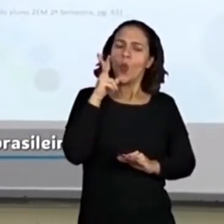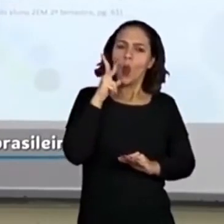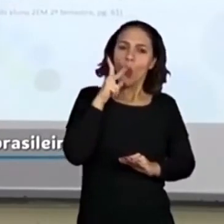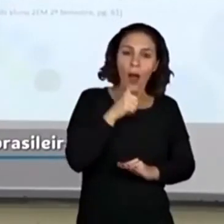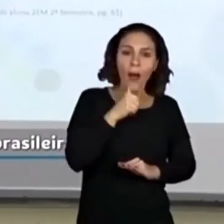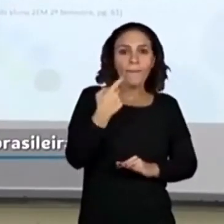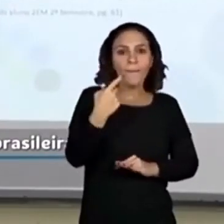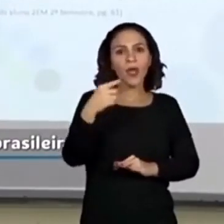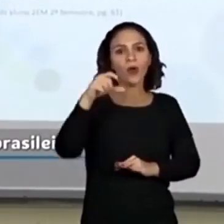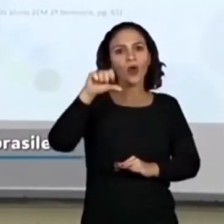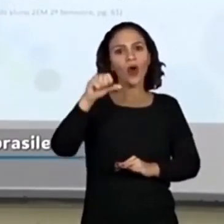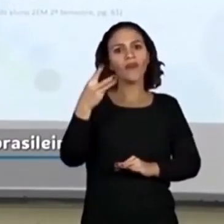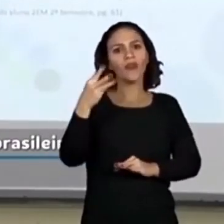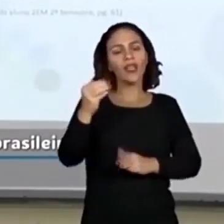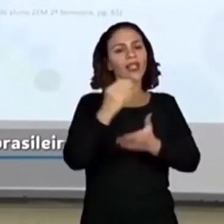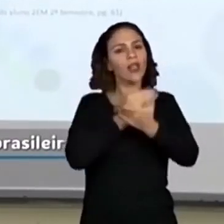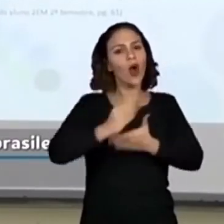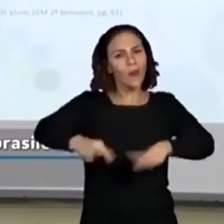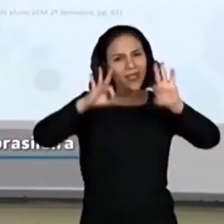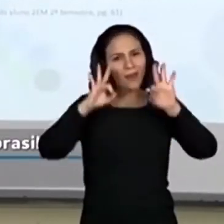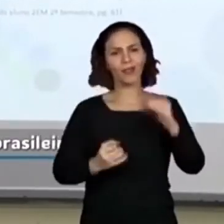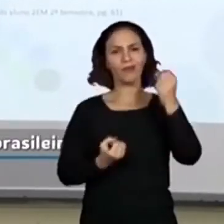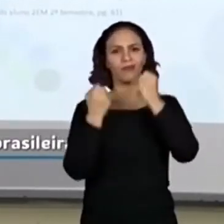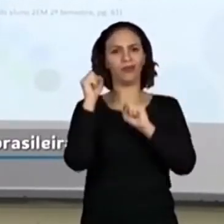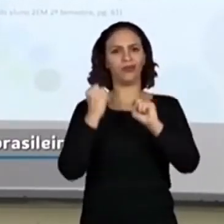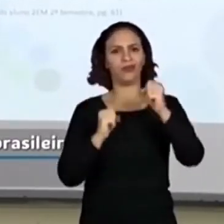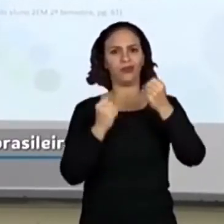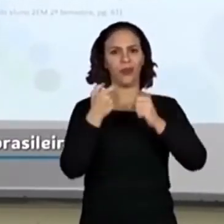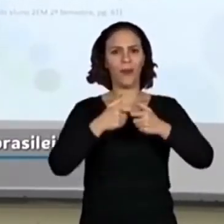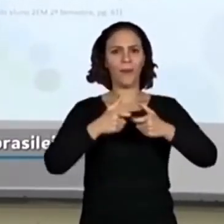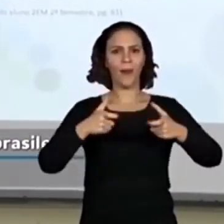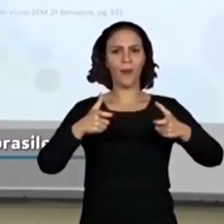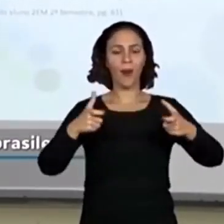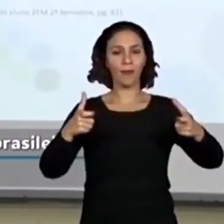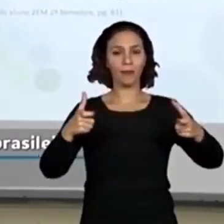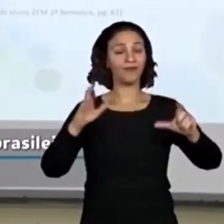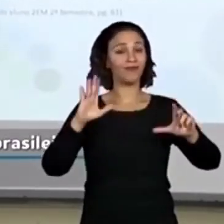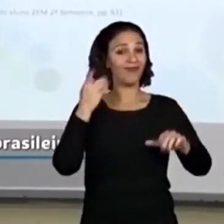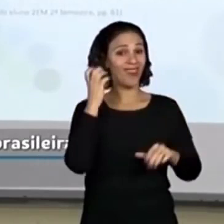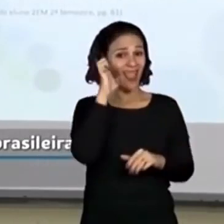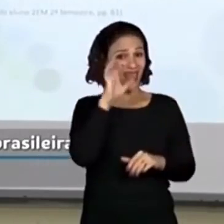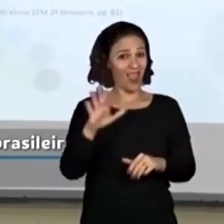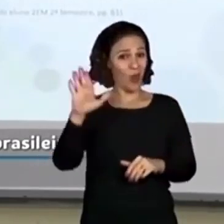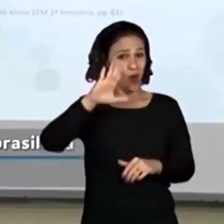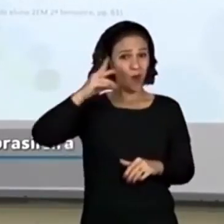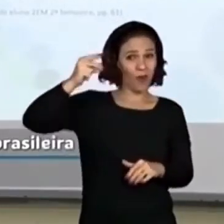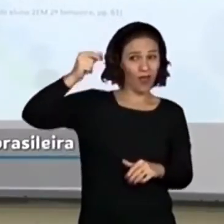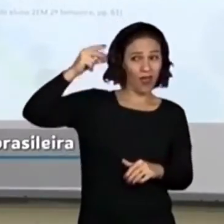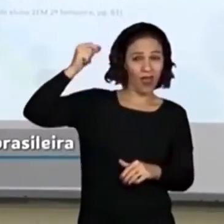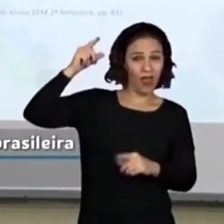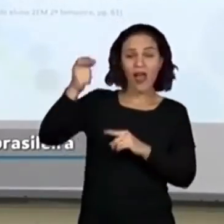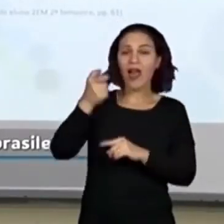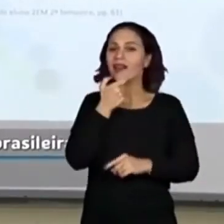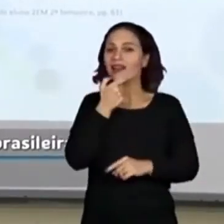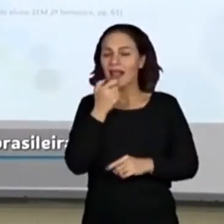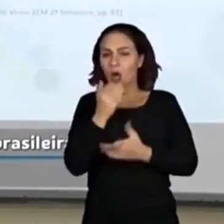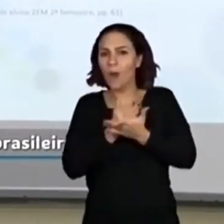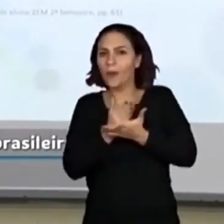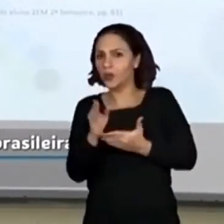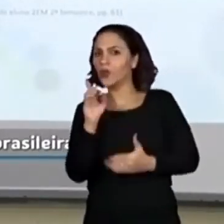em 1930. Né? Ao passo que a Europa, com a Inglaterra,